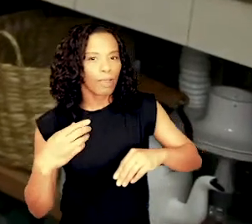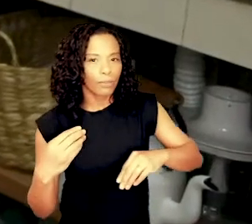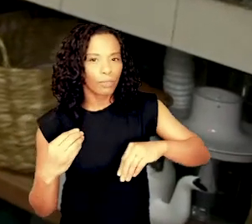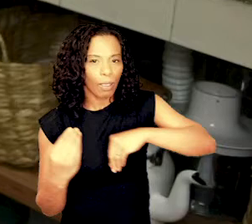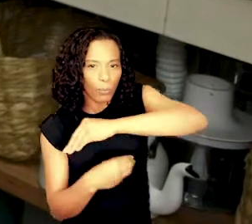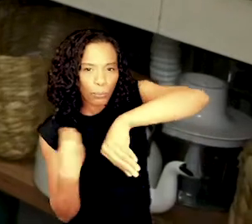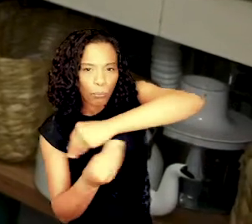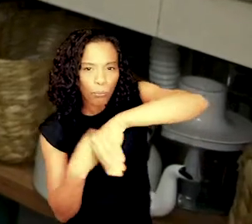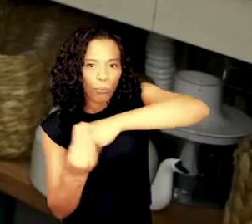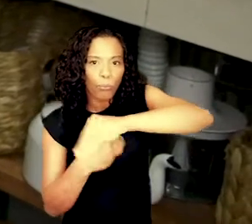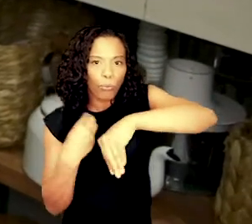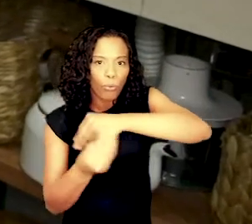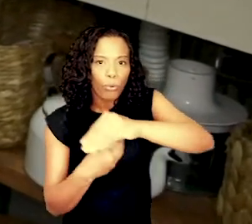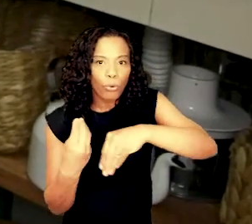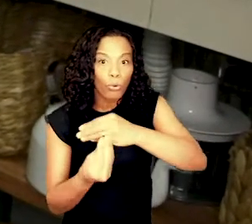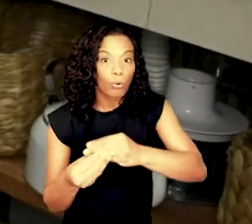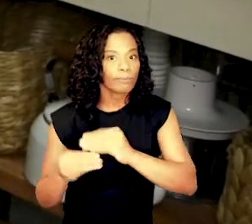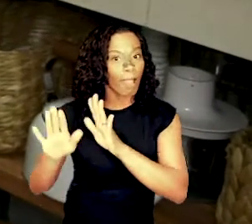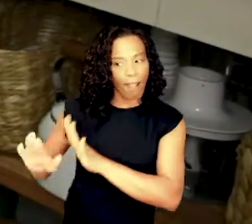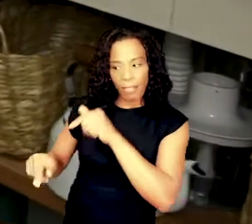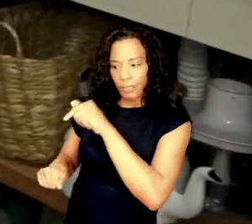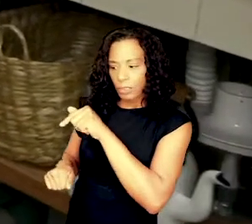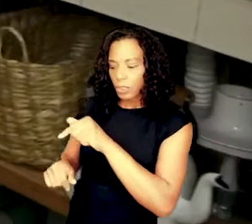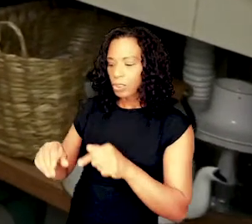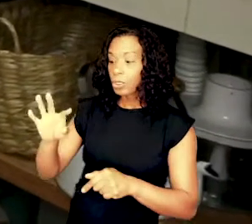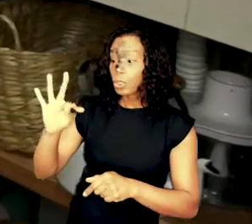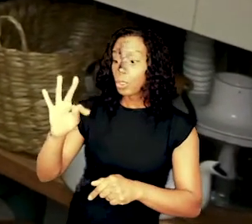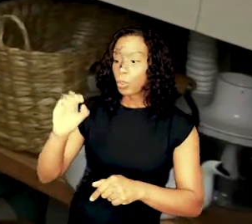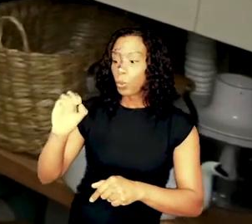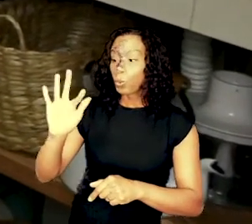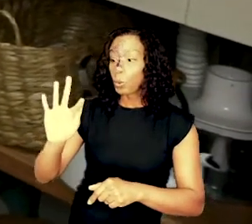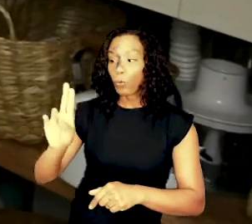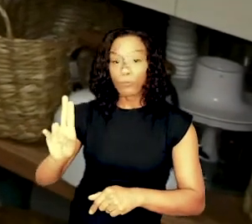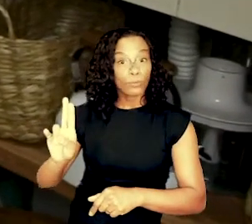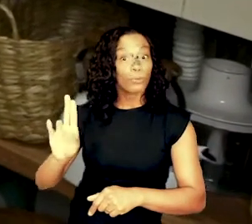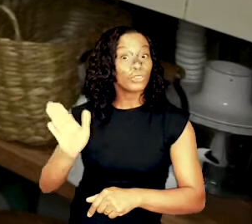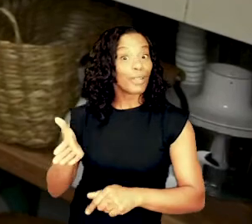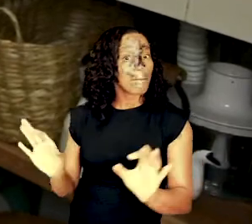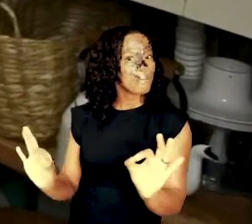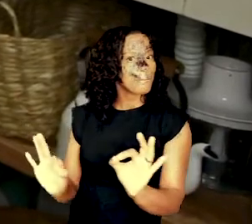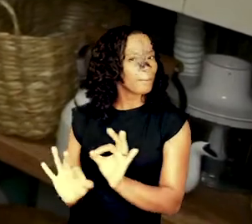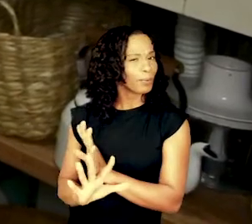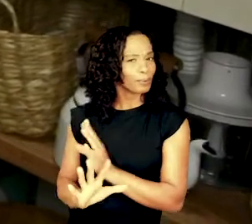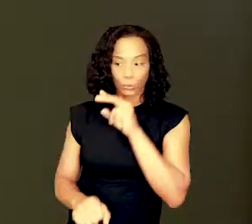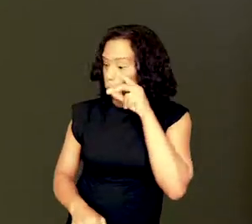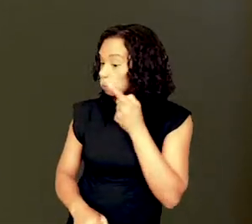Pode dar essa misturadinha. O nosso tofu está pronto!